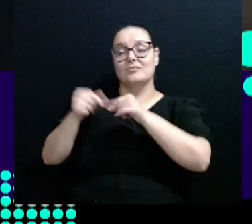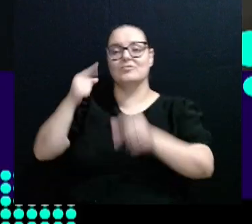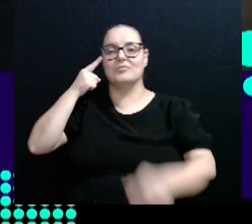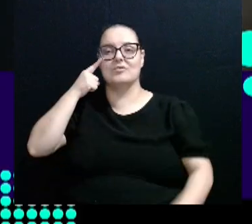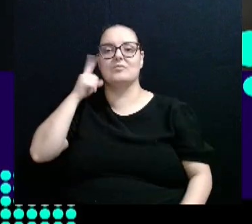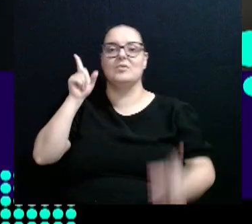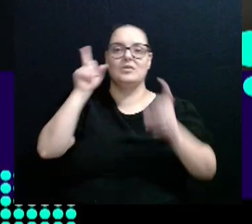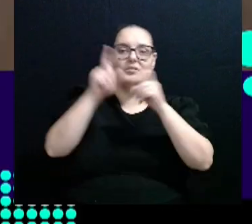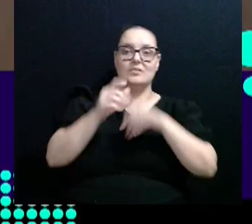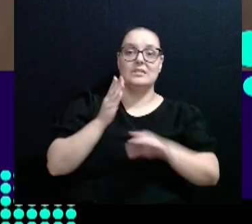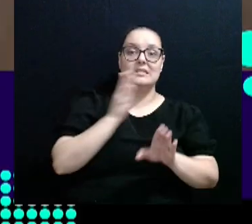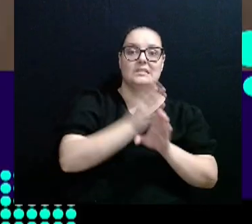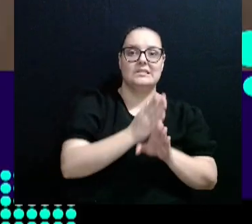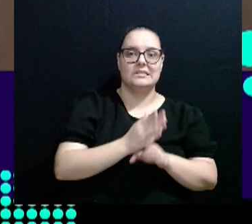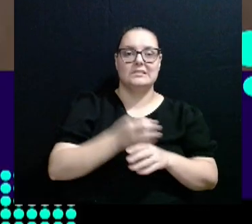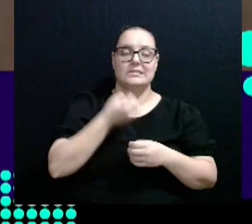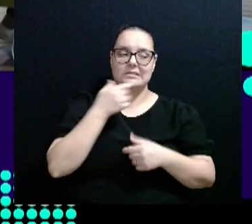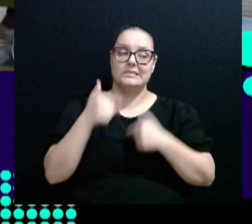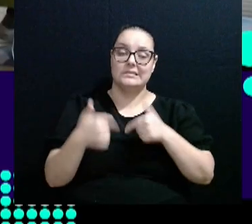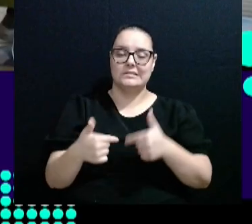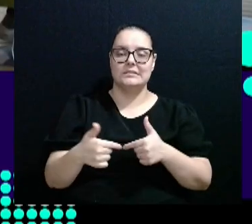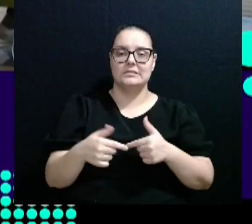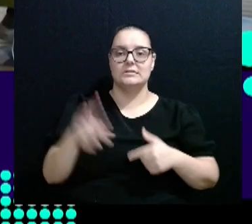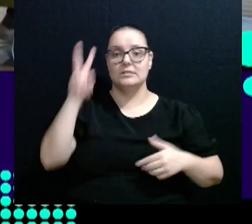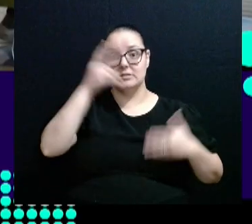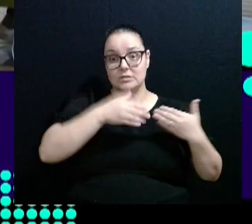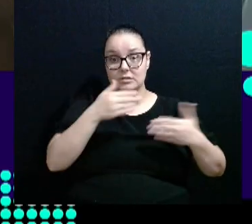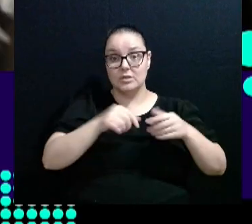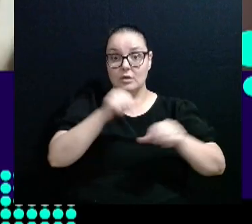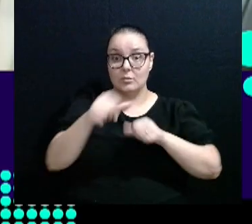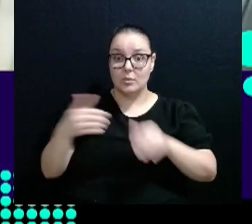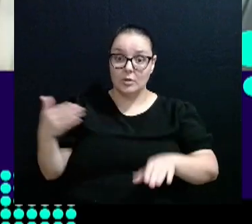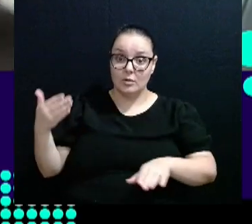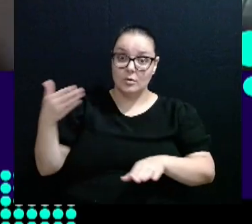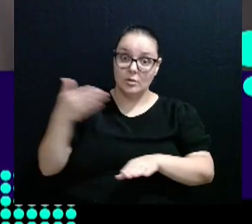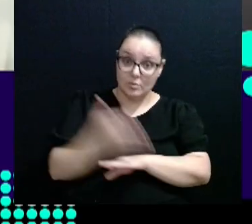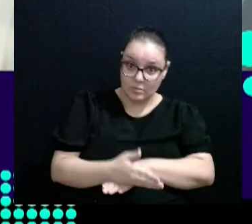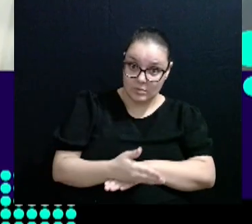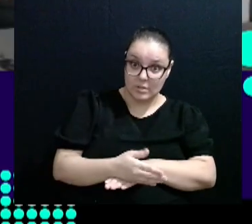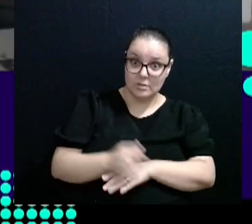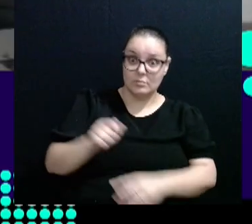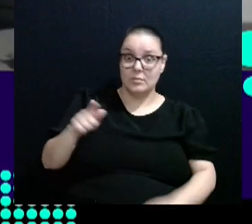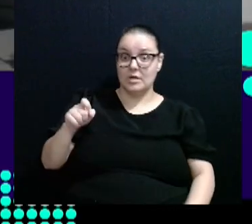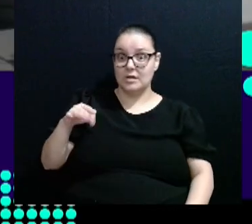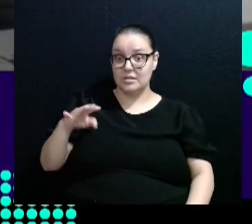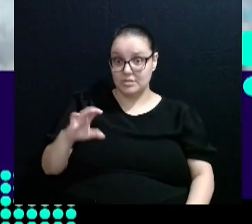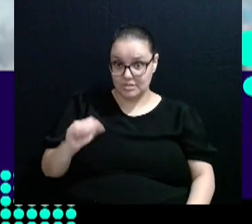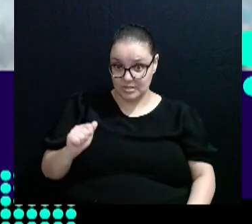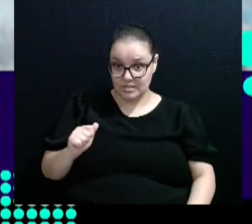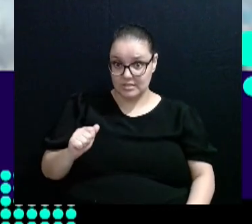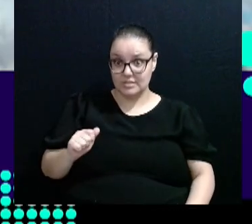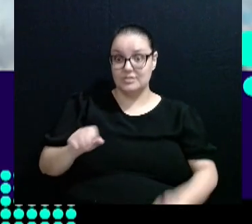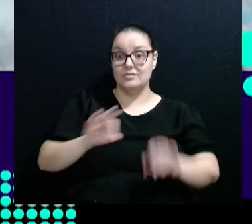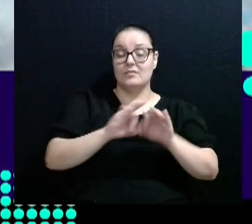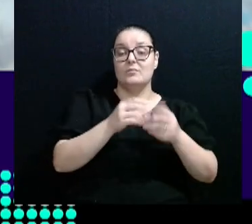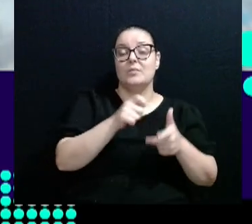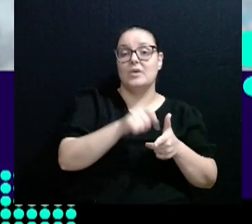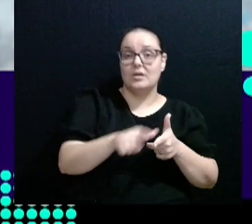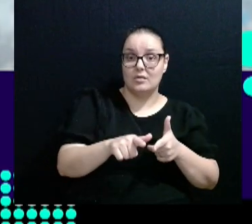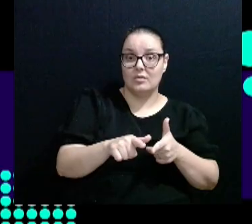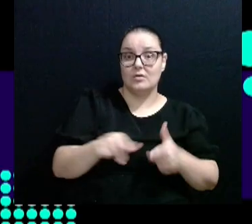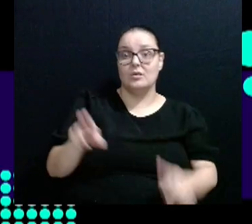trabalhos. Sua trajetória muda ao ingressar em uma agência de família de aluguel, onde usa o seu talento